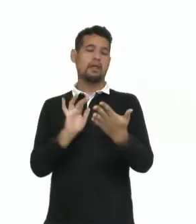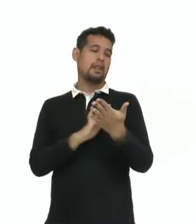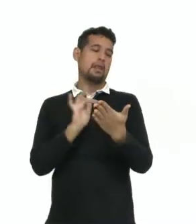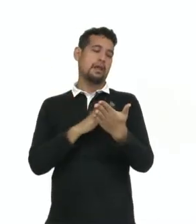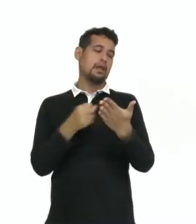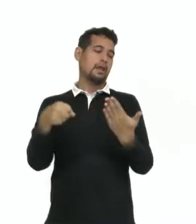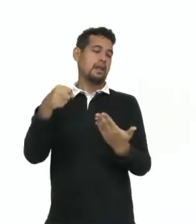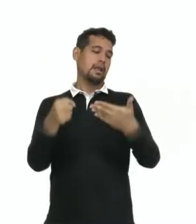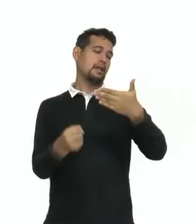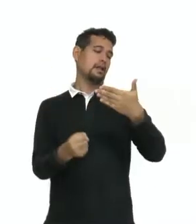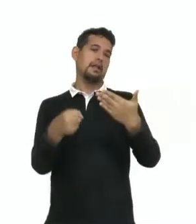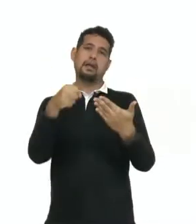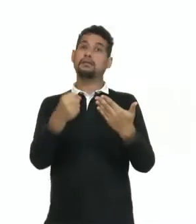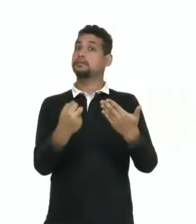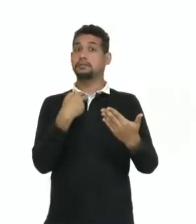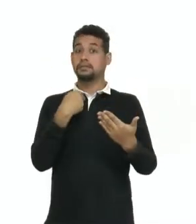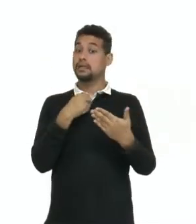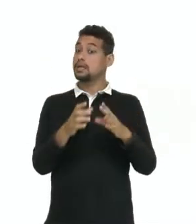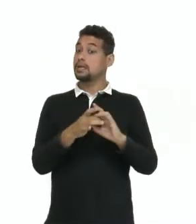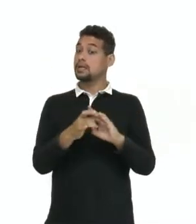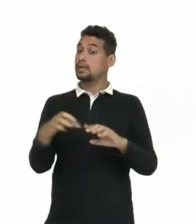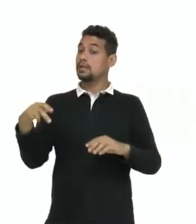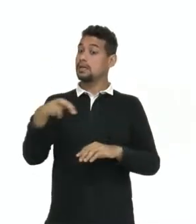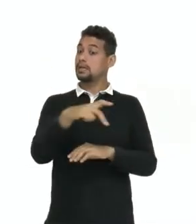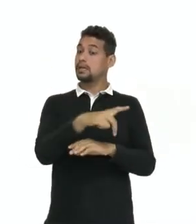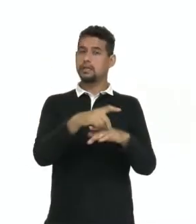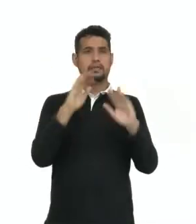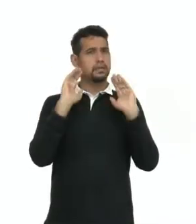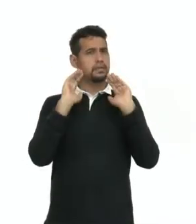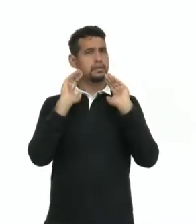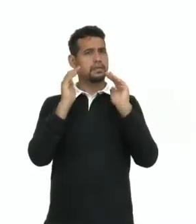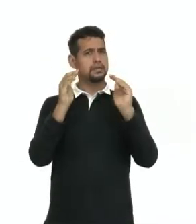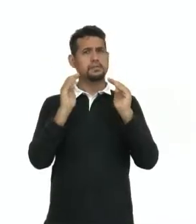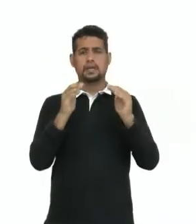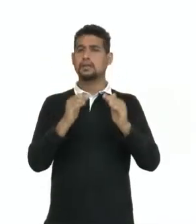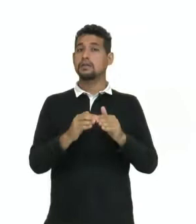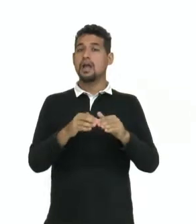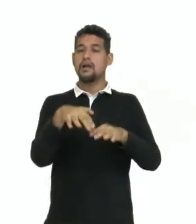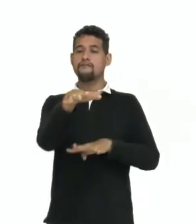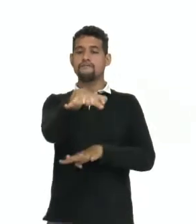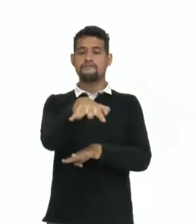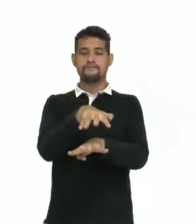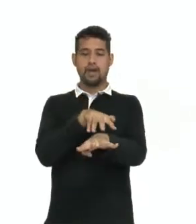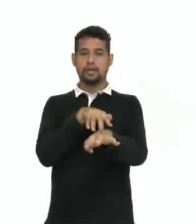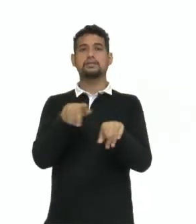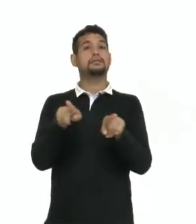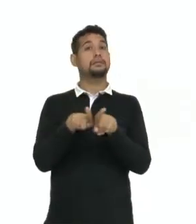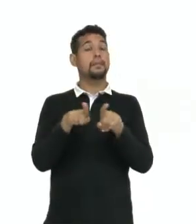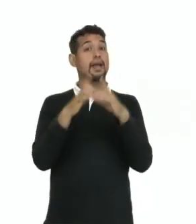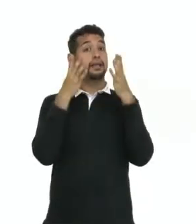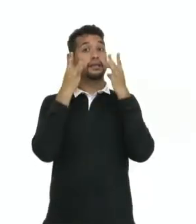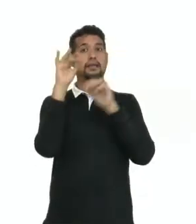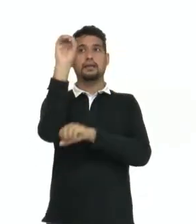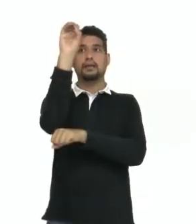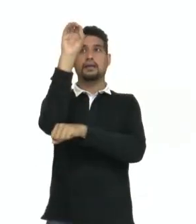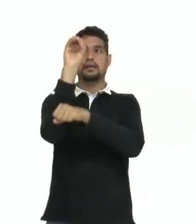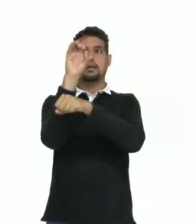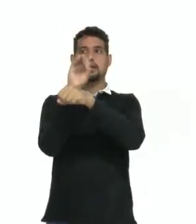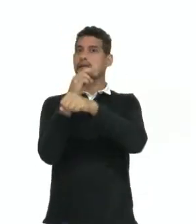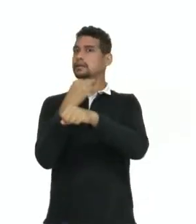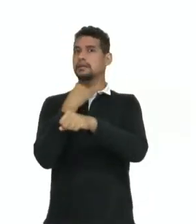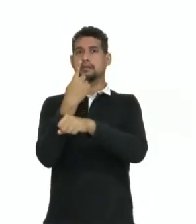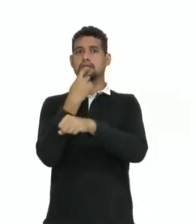Dê preferência ao pedestre. Respeite as faixas. Atenção ao semáforo. Não passe quando